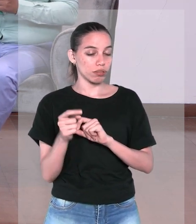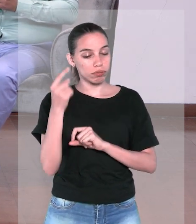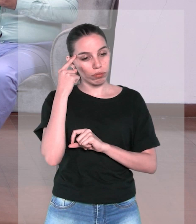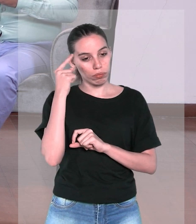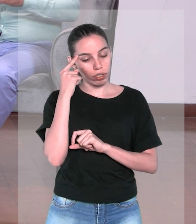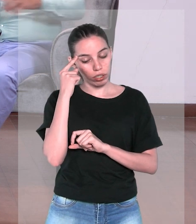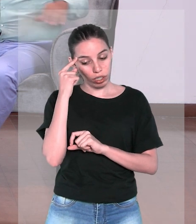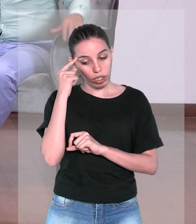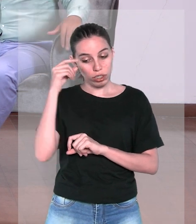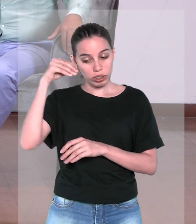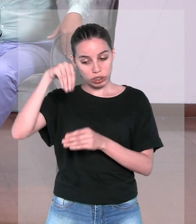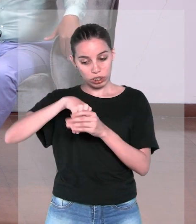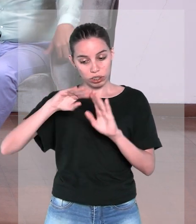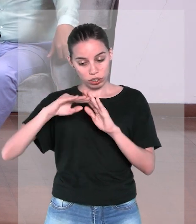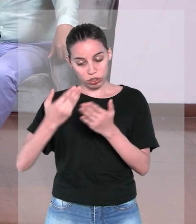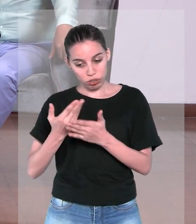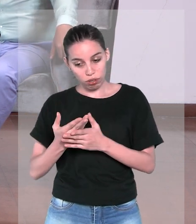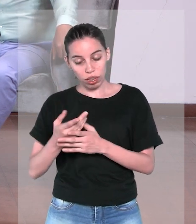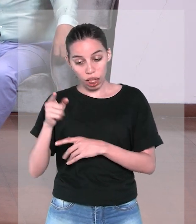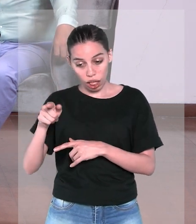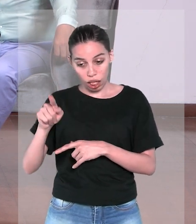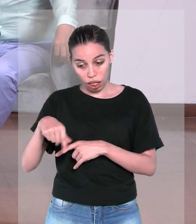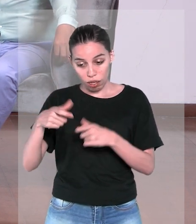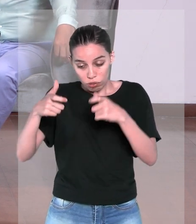Levantou do lado de lá primeiro.